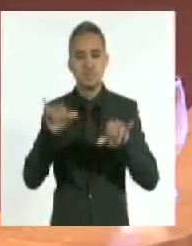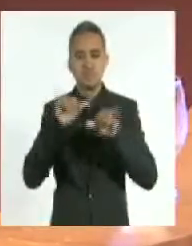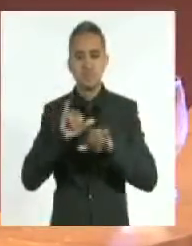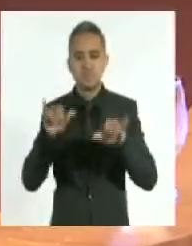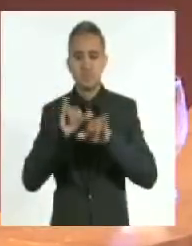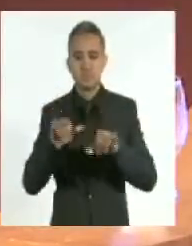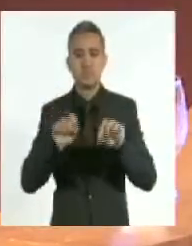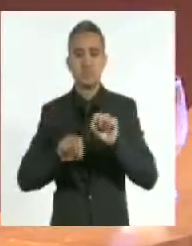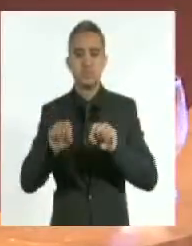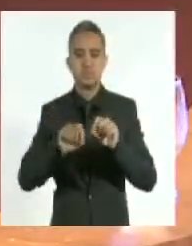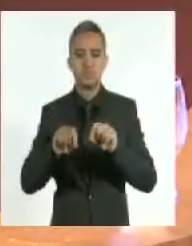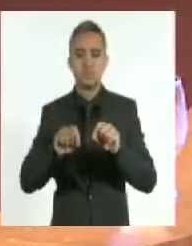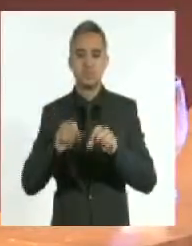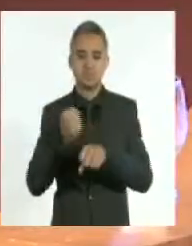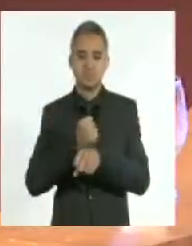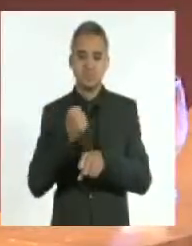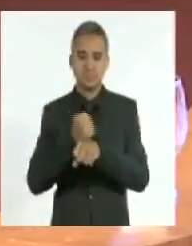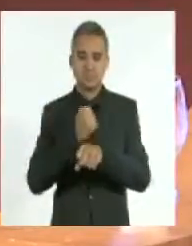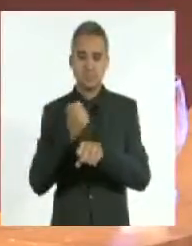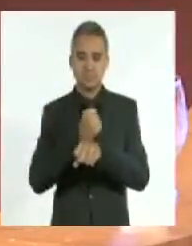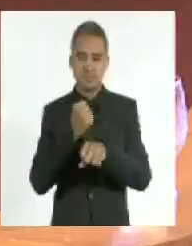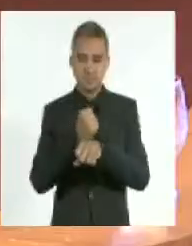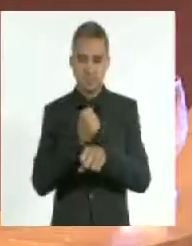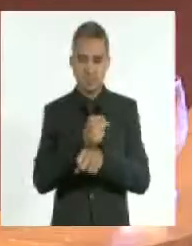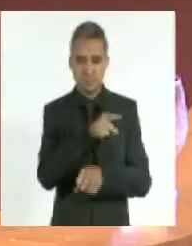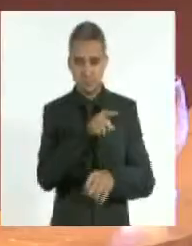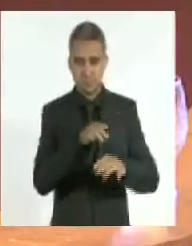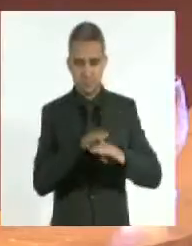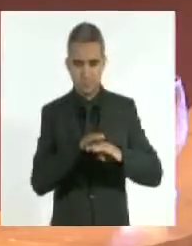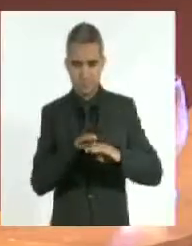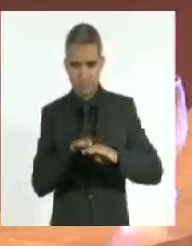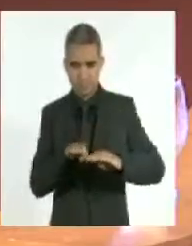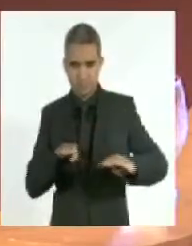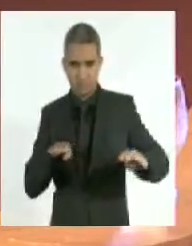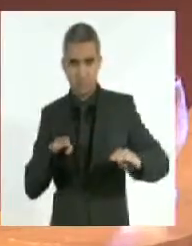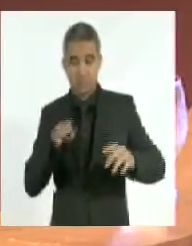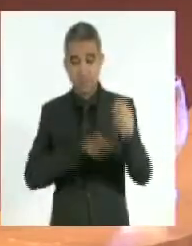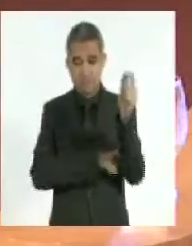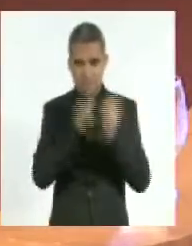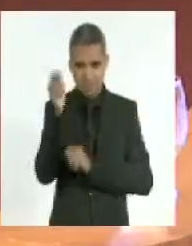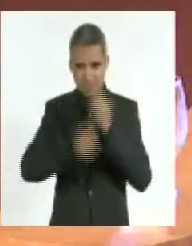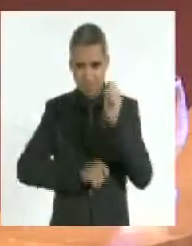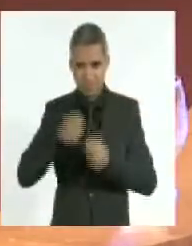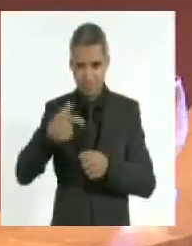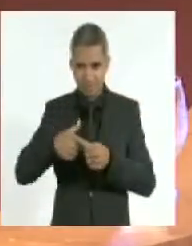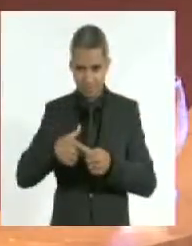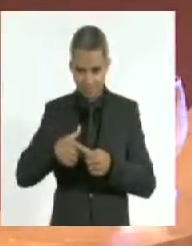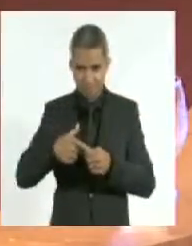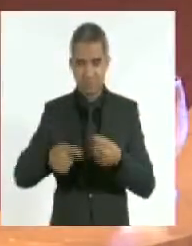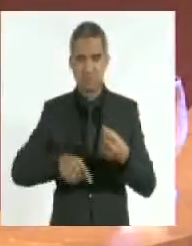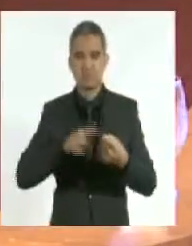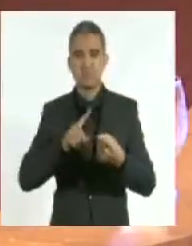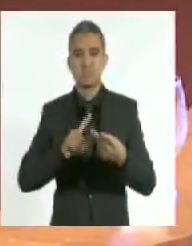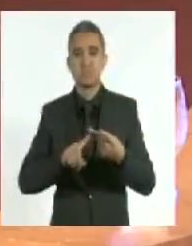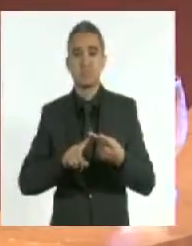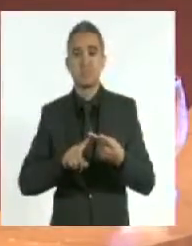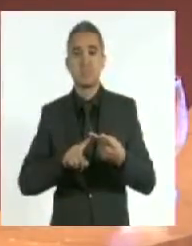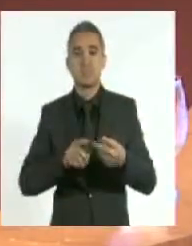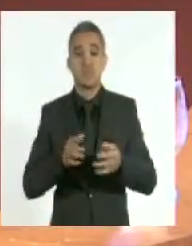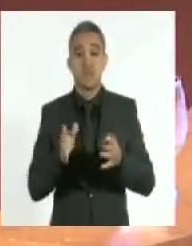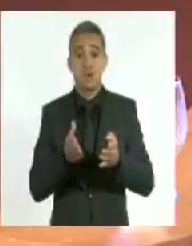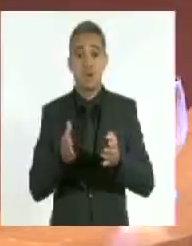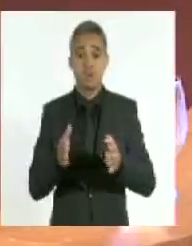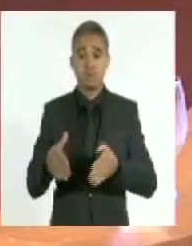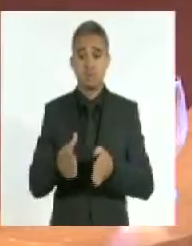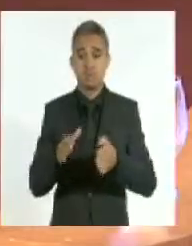ficar isolado lá, como todos os deputados. Depois vem a duplicação, parada. O aeroporto, parado. E agora Vossa